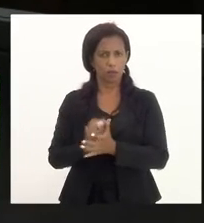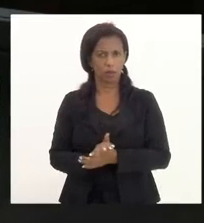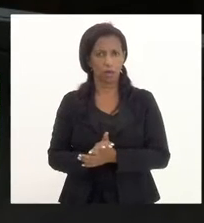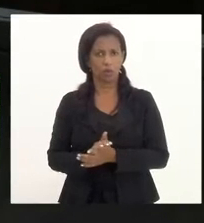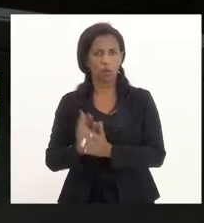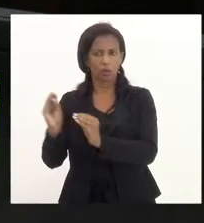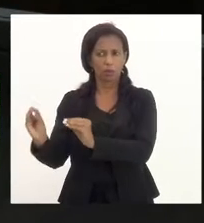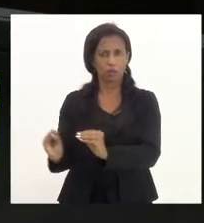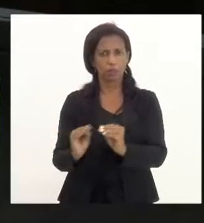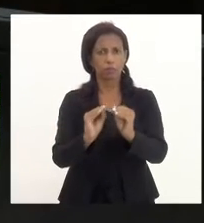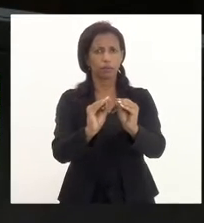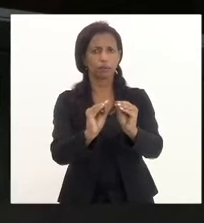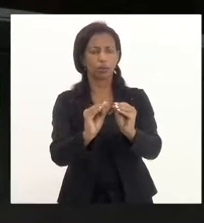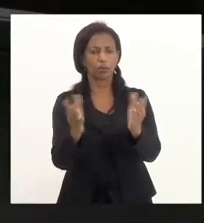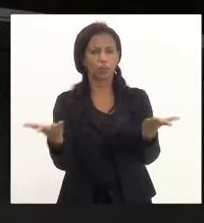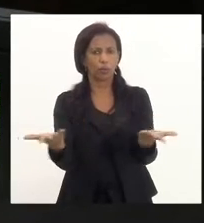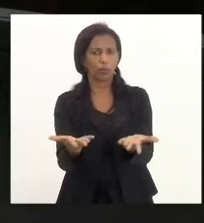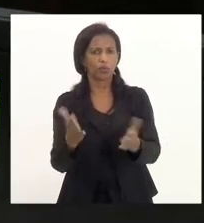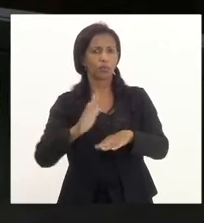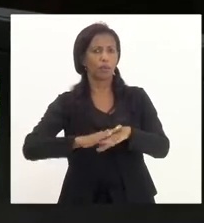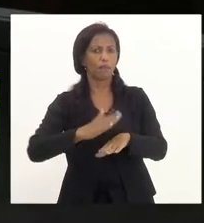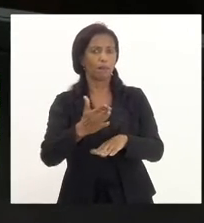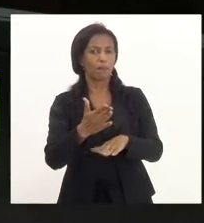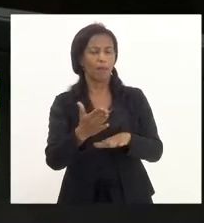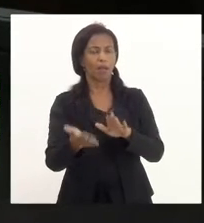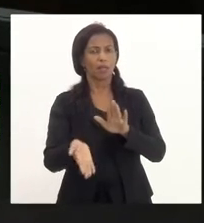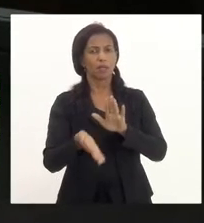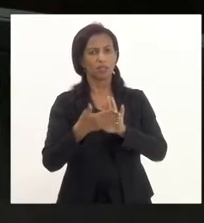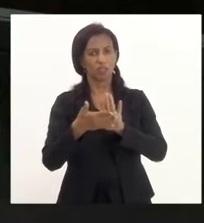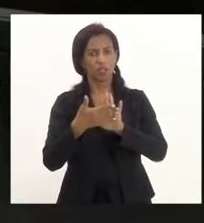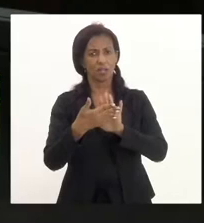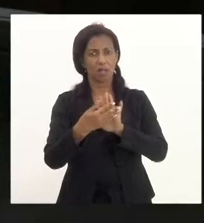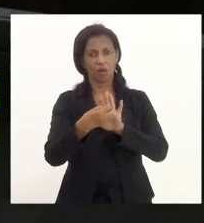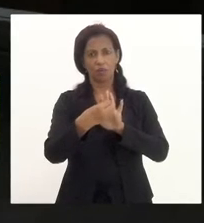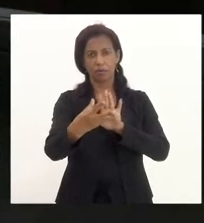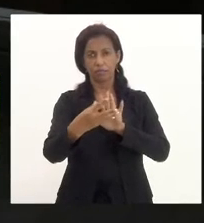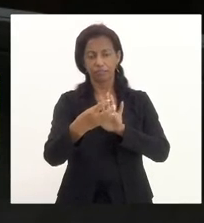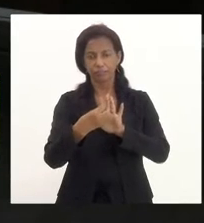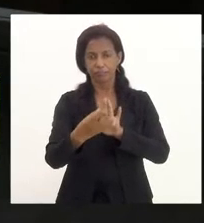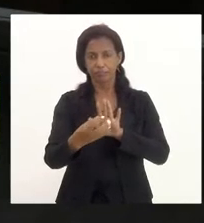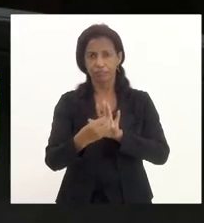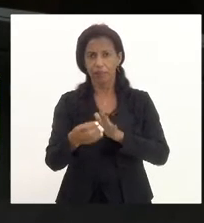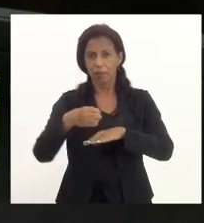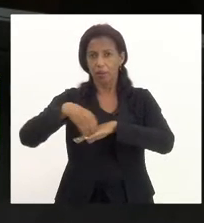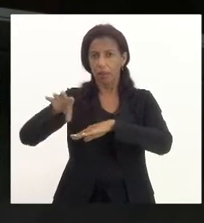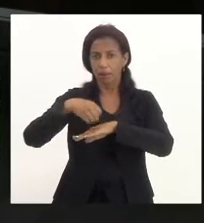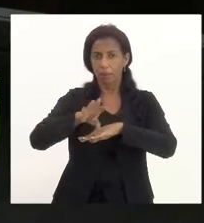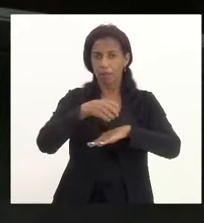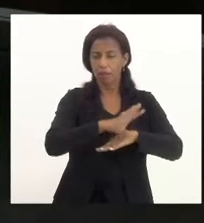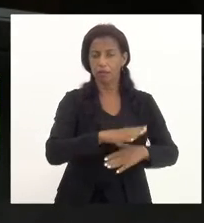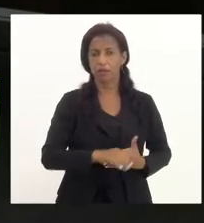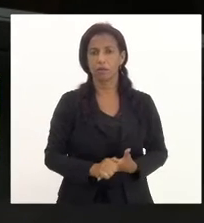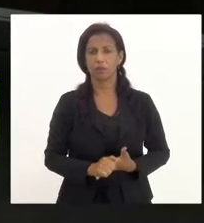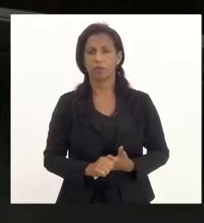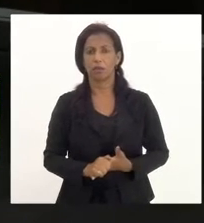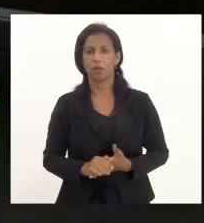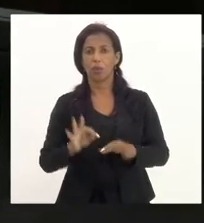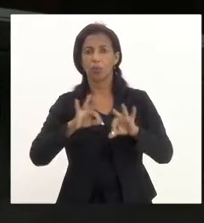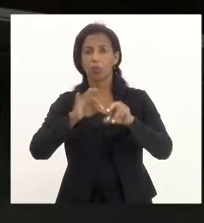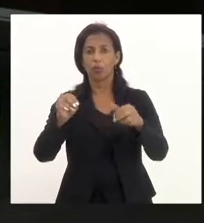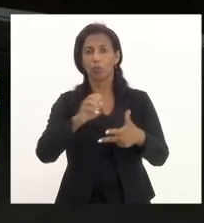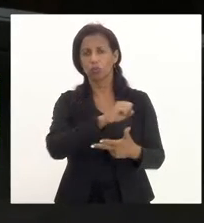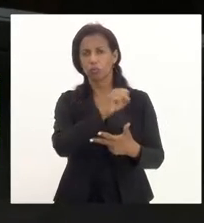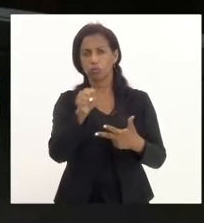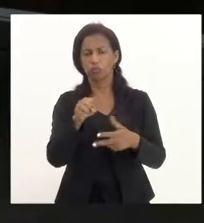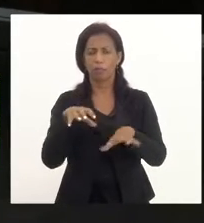e projetar se isso e mais a gente salvo as que foram encaminhadas pelos por todos os